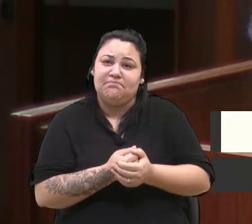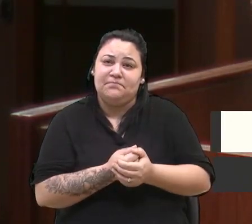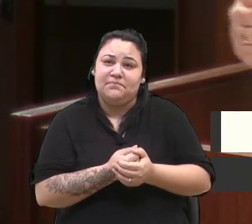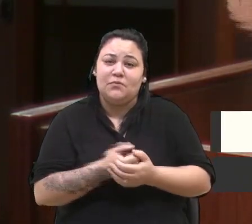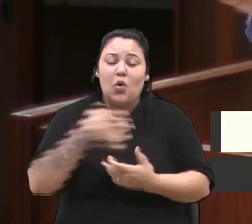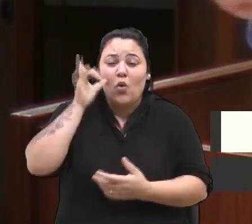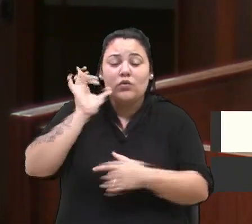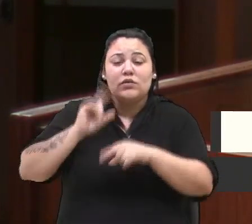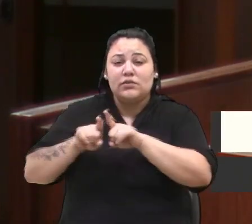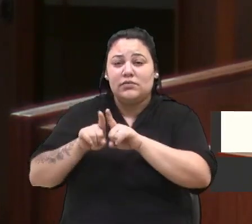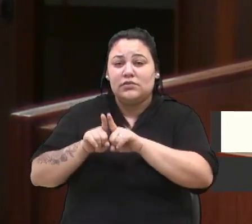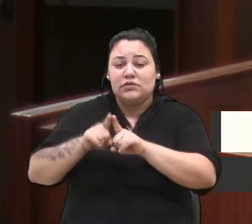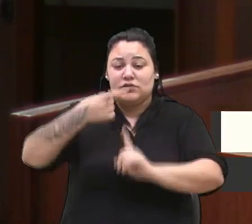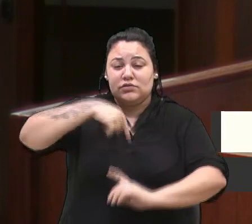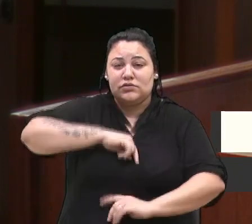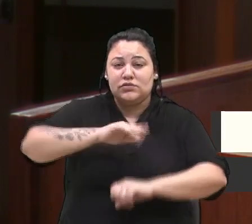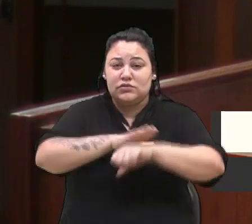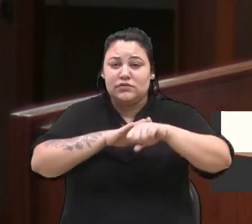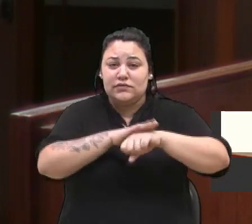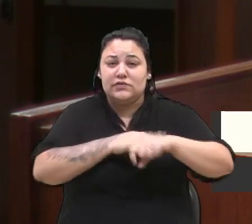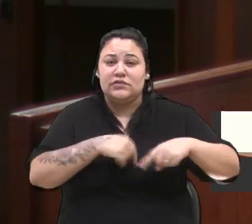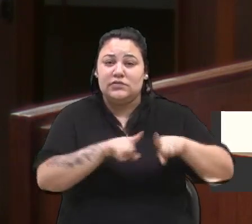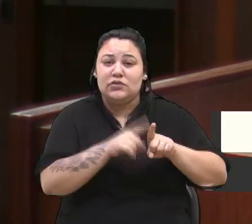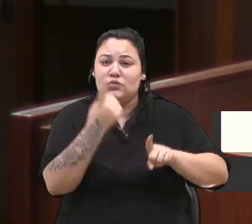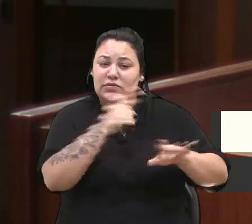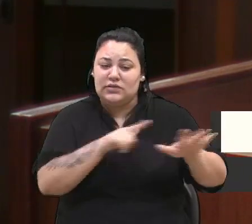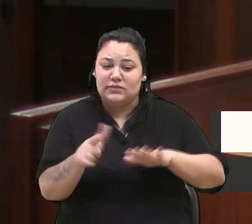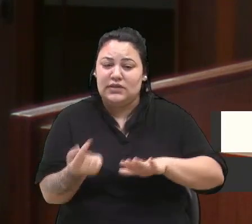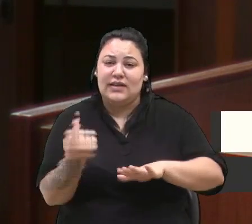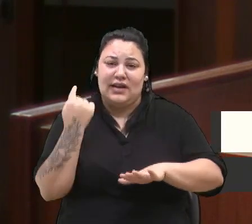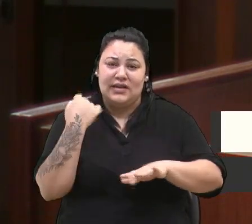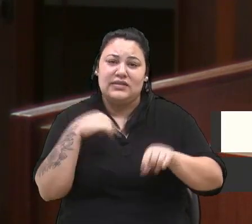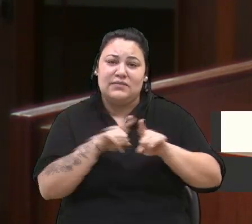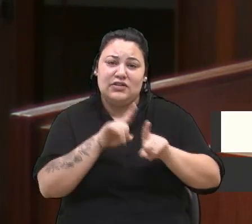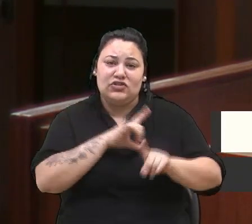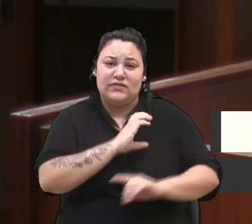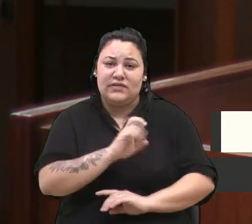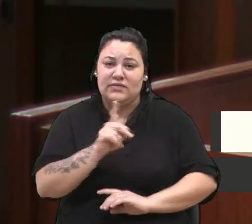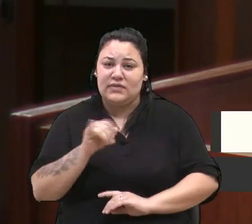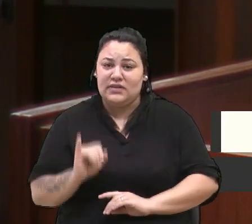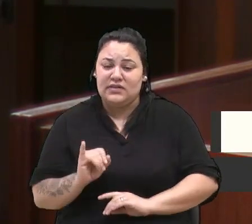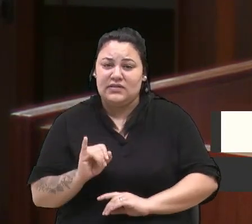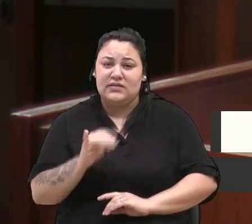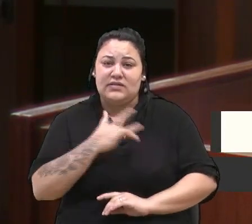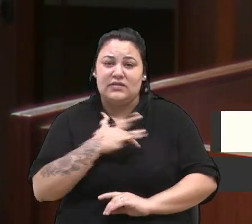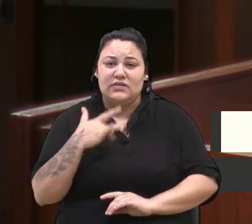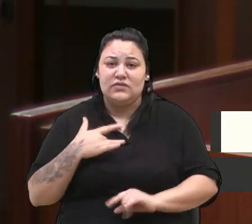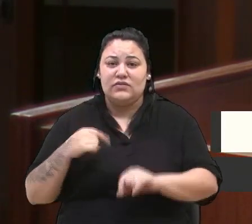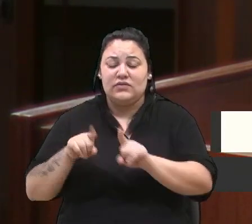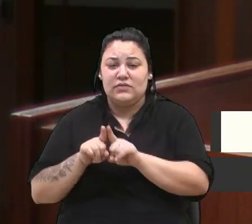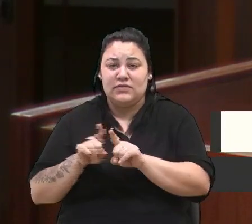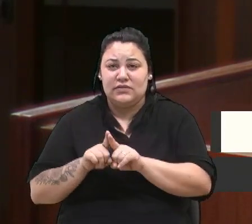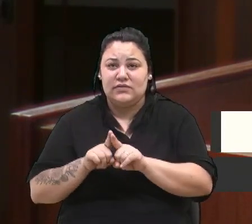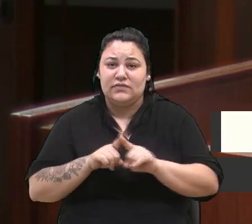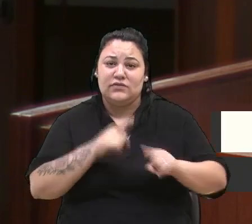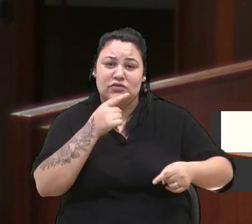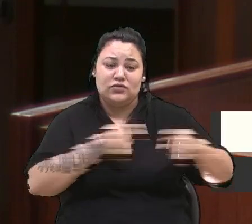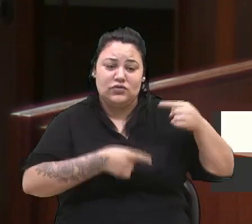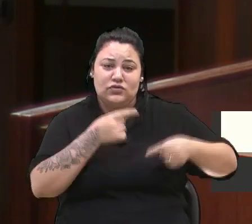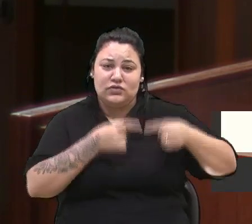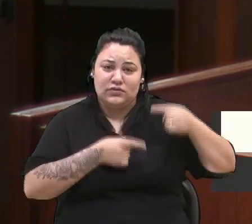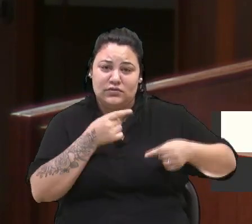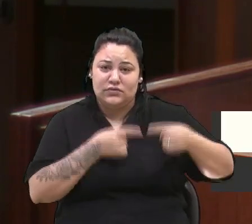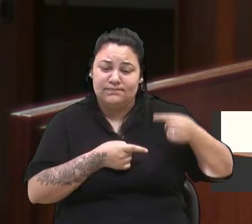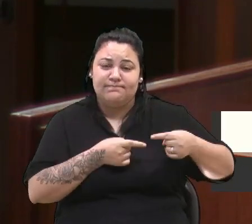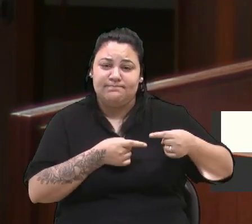Ontem mesmo a gente falava, né, ou há uma semana atrás, quando tivemos a CPI da saúde, que foi debatida duramente